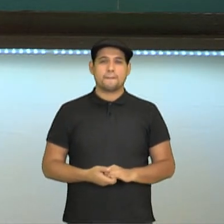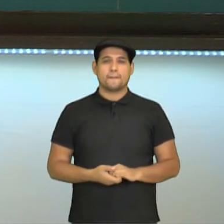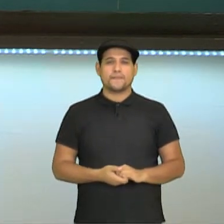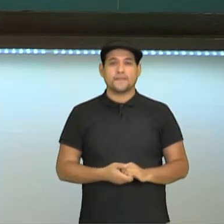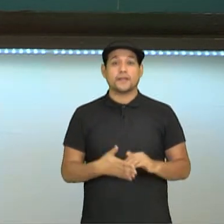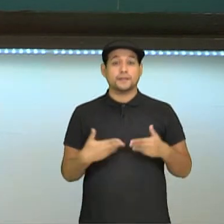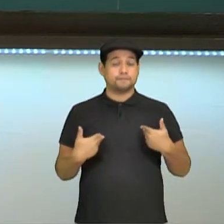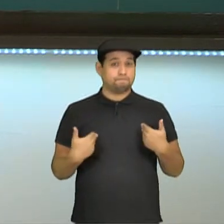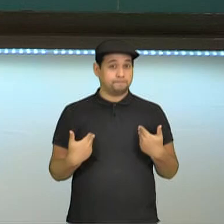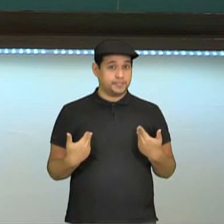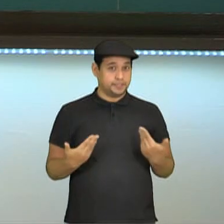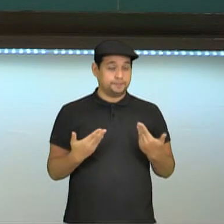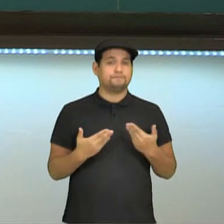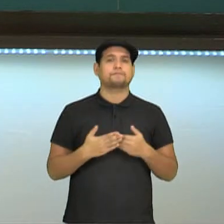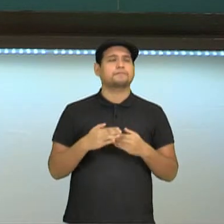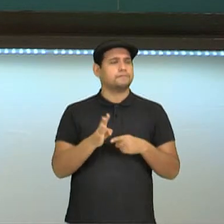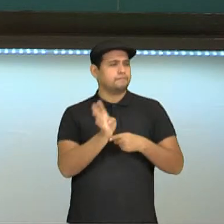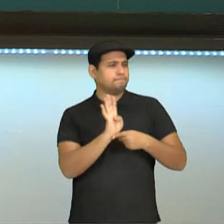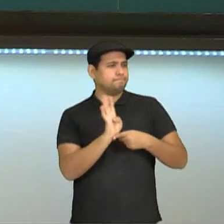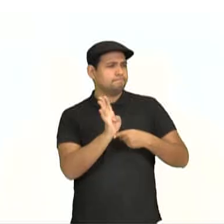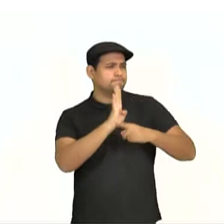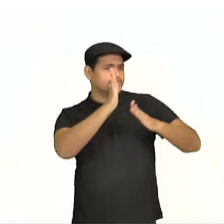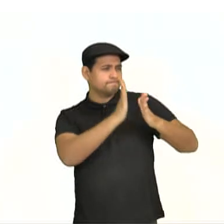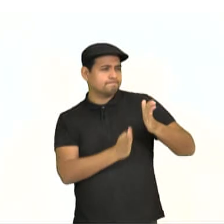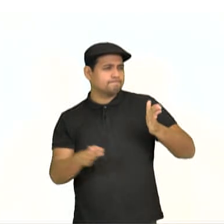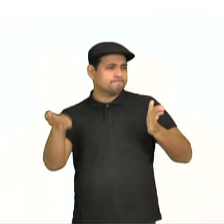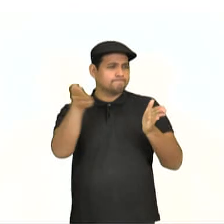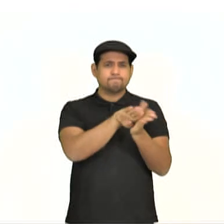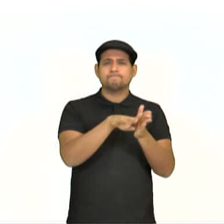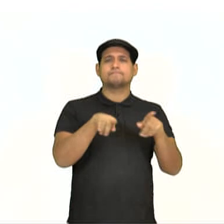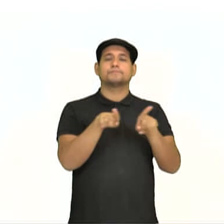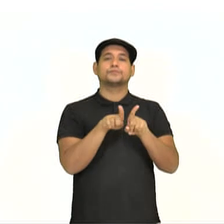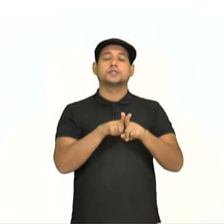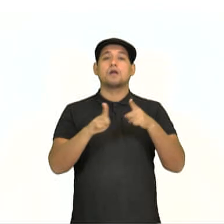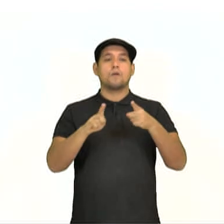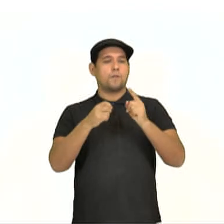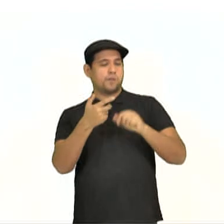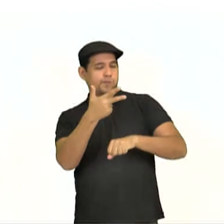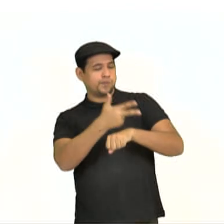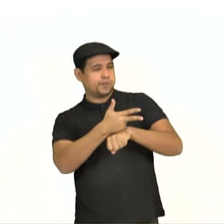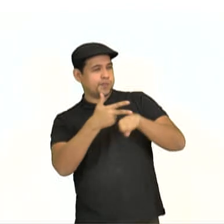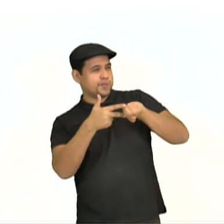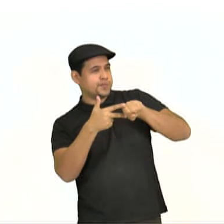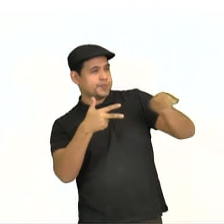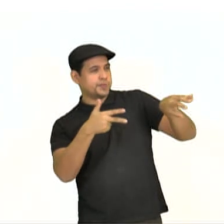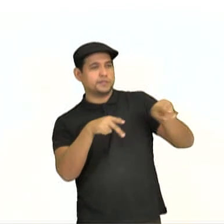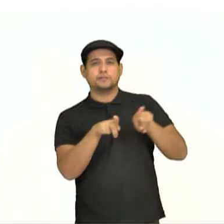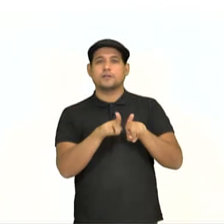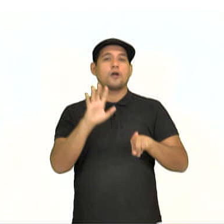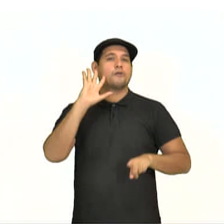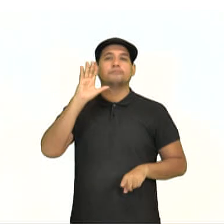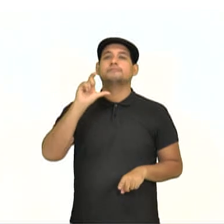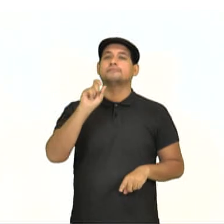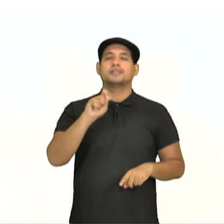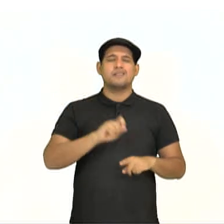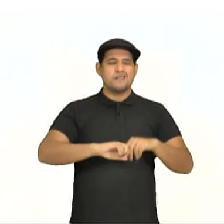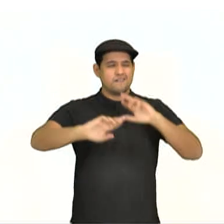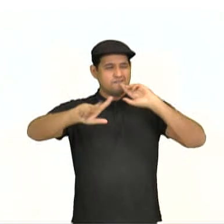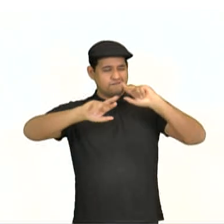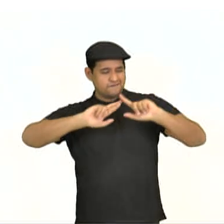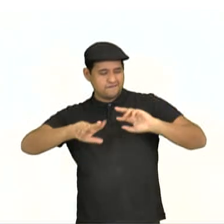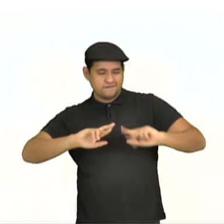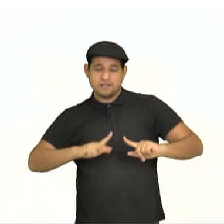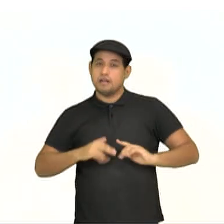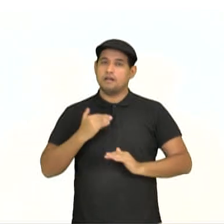Para que o cinema alcançasse suas projeções atuais, aconteceram